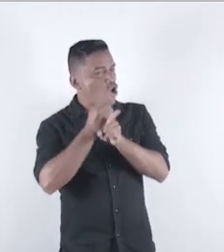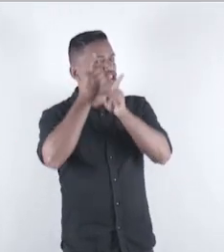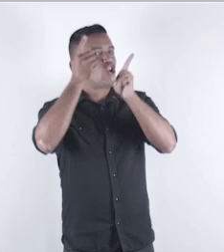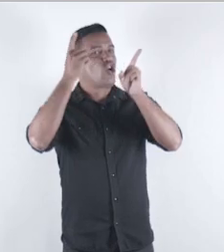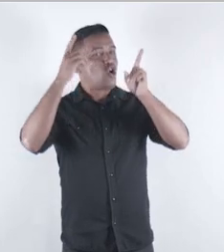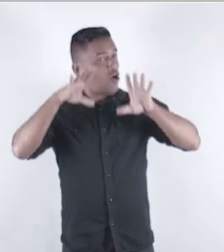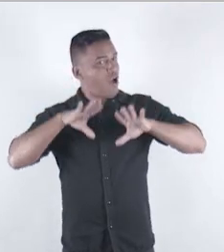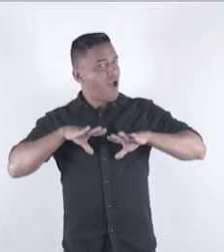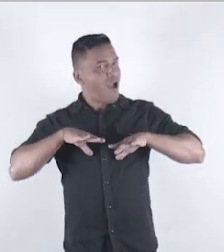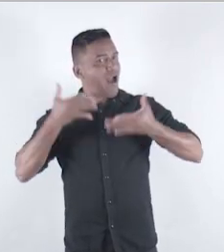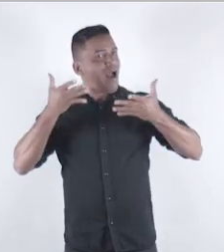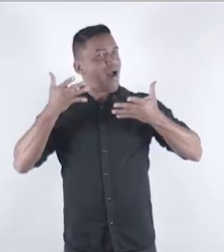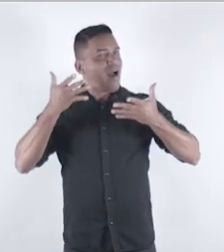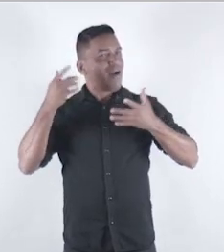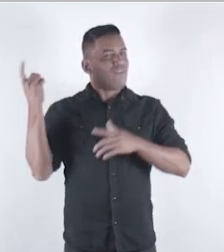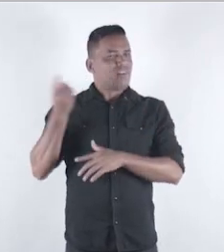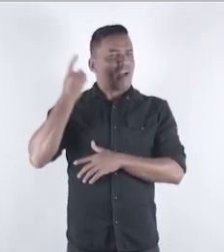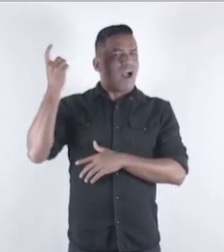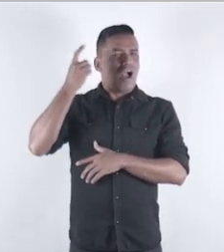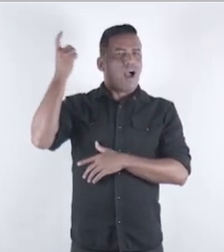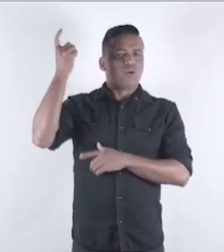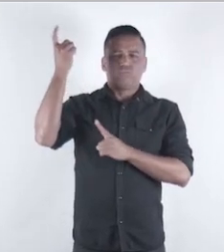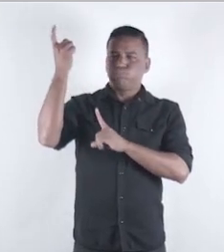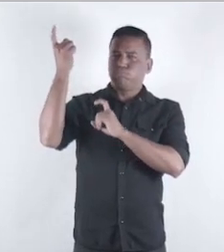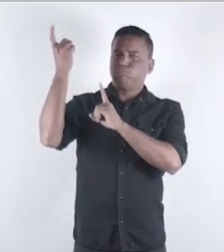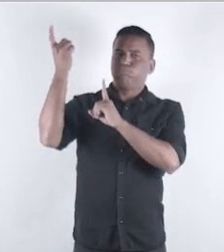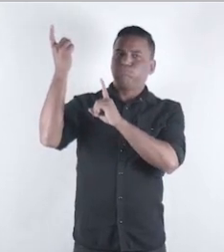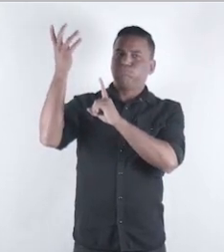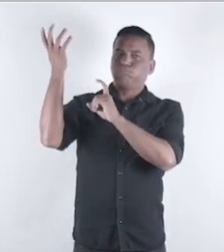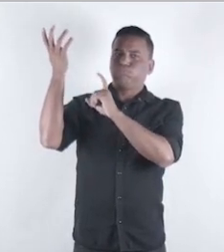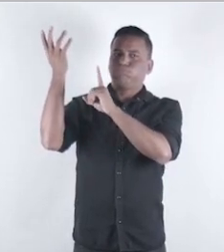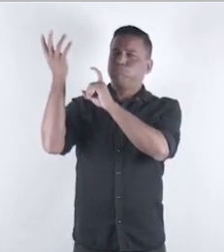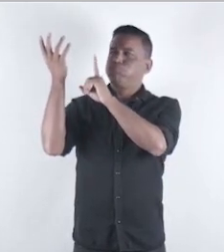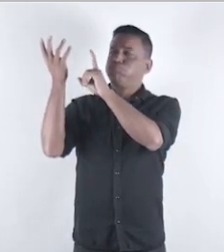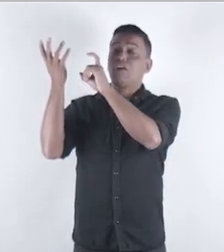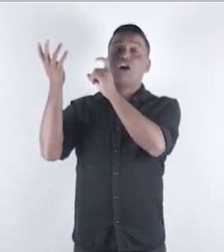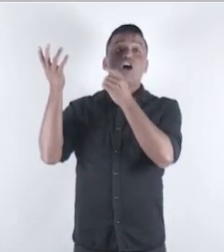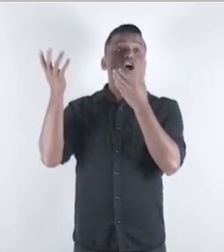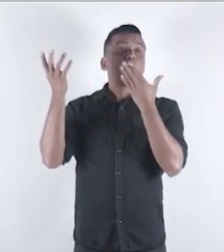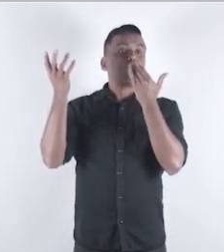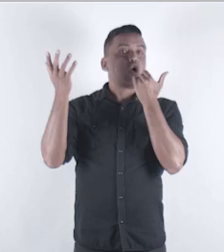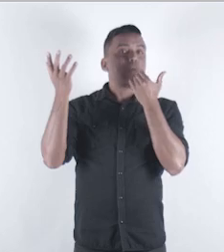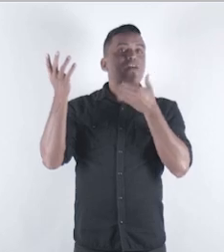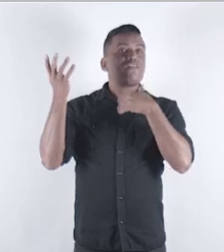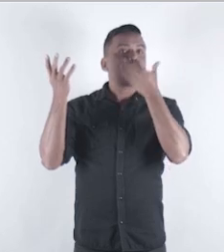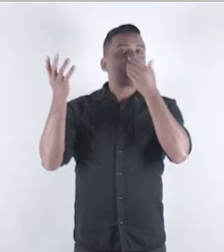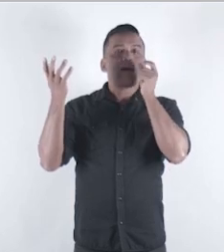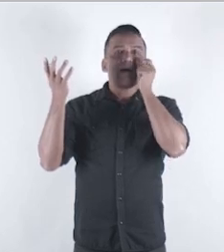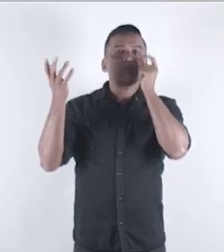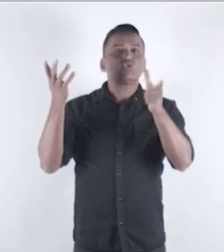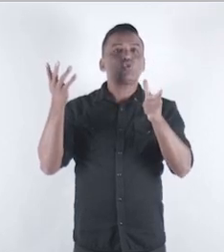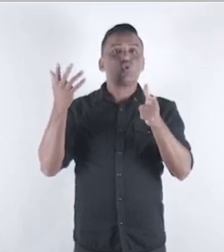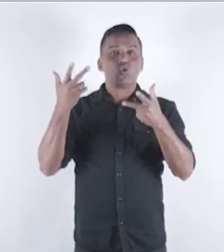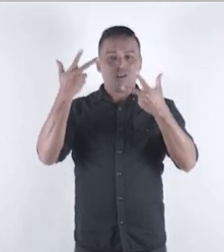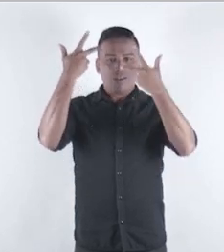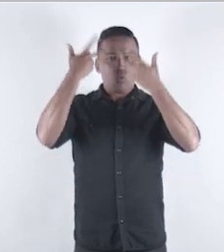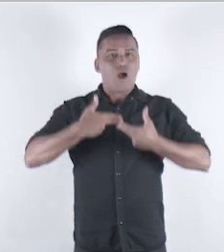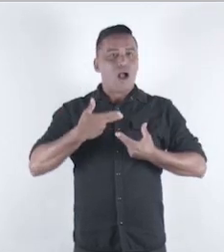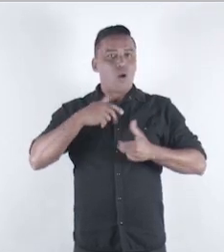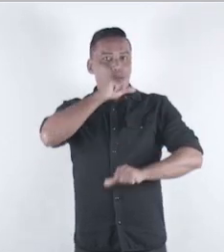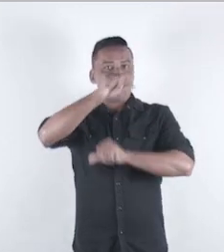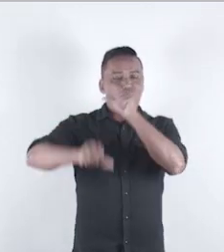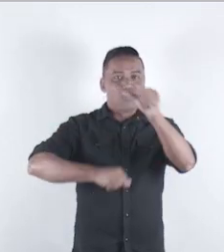dos corajosos. Agora só precisa comer a fruta azul para ficar linda como